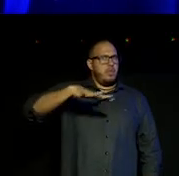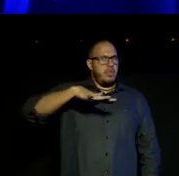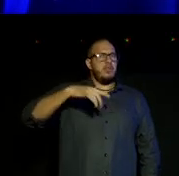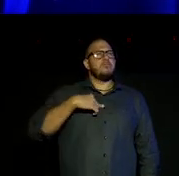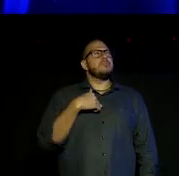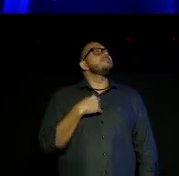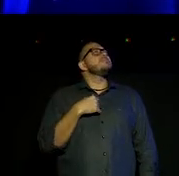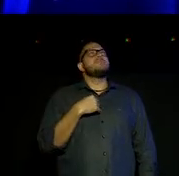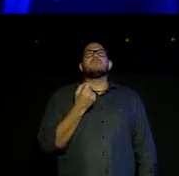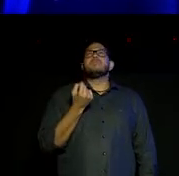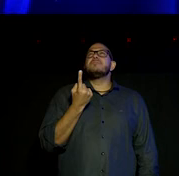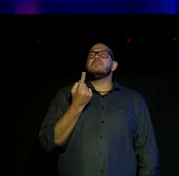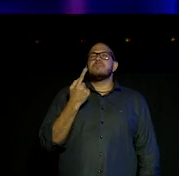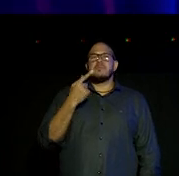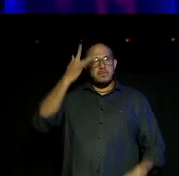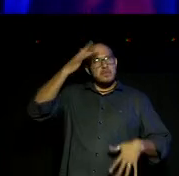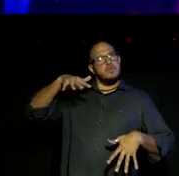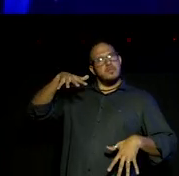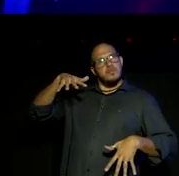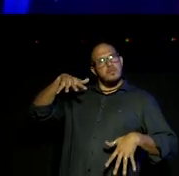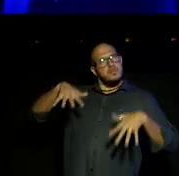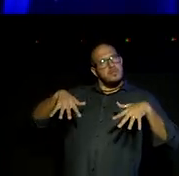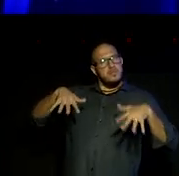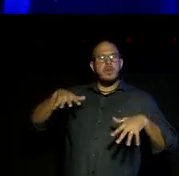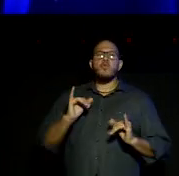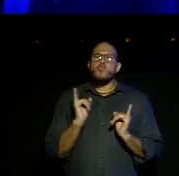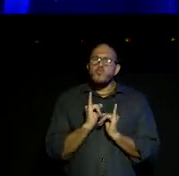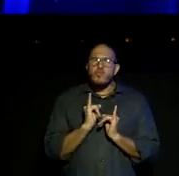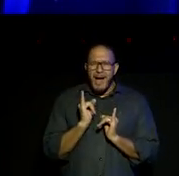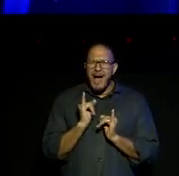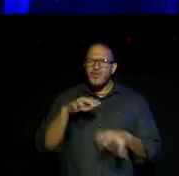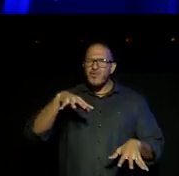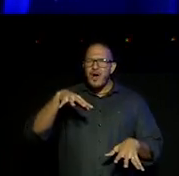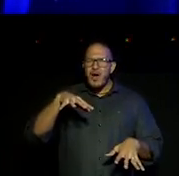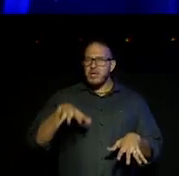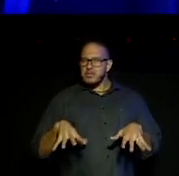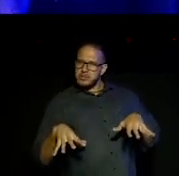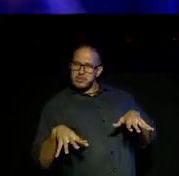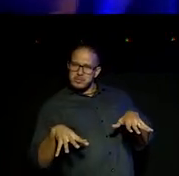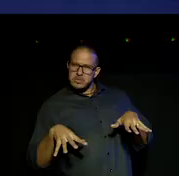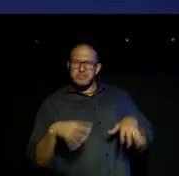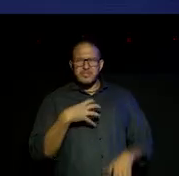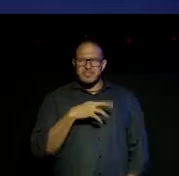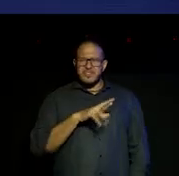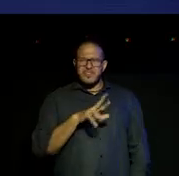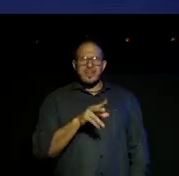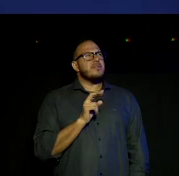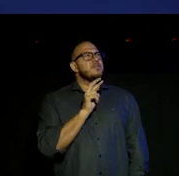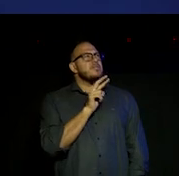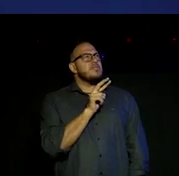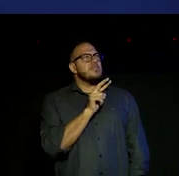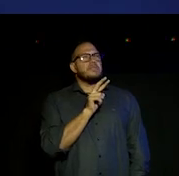estranhas. Os manequins eram muito mais magros do que o normal e tinham uma postura assim um pouco torta.